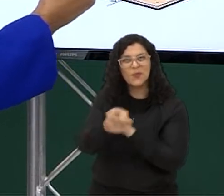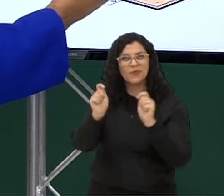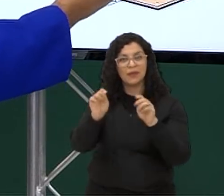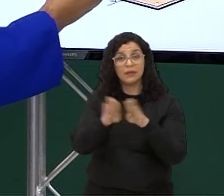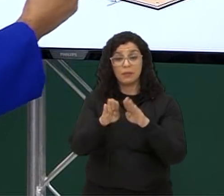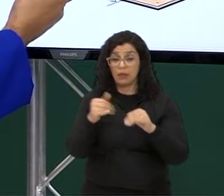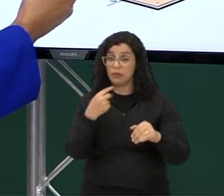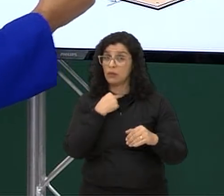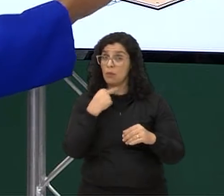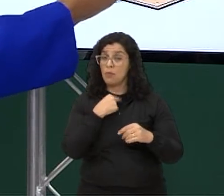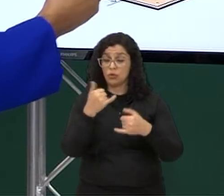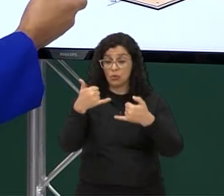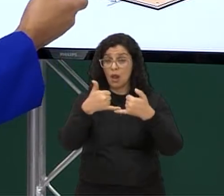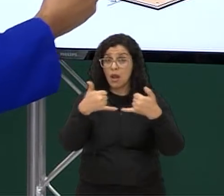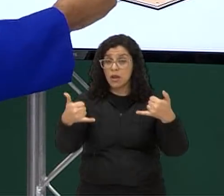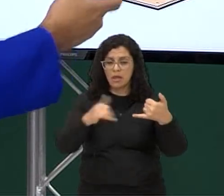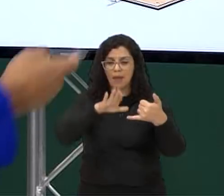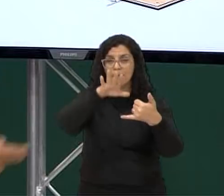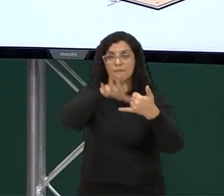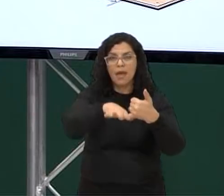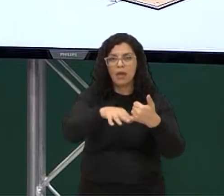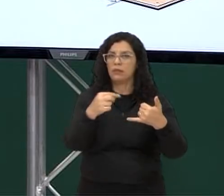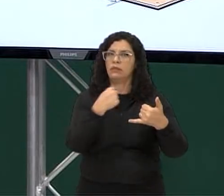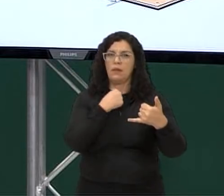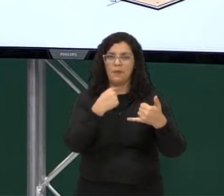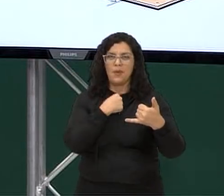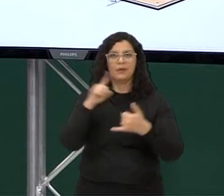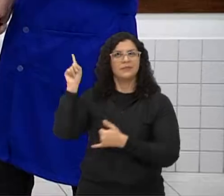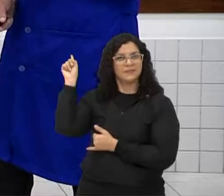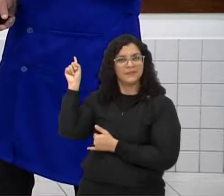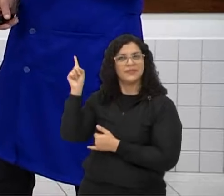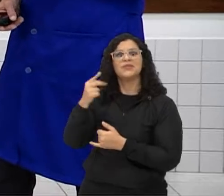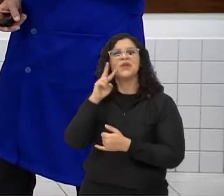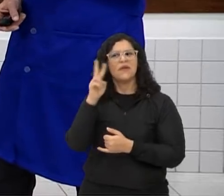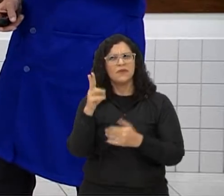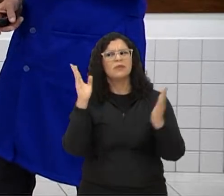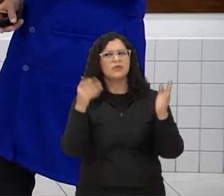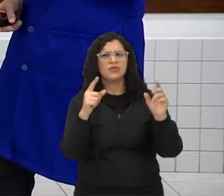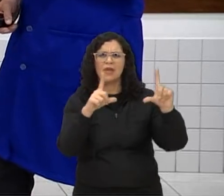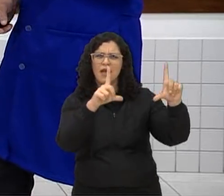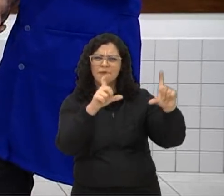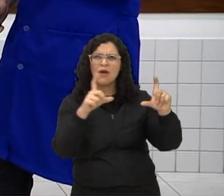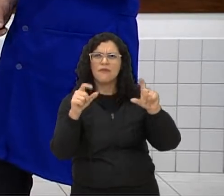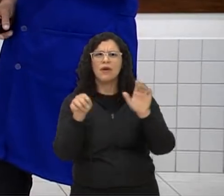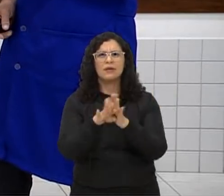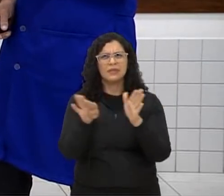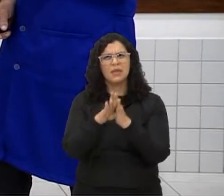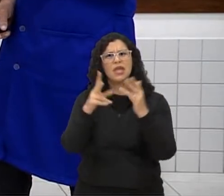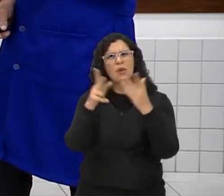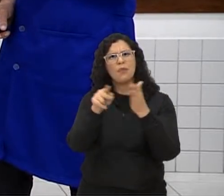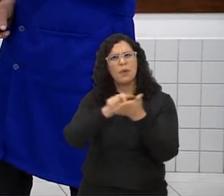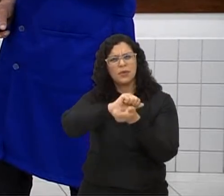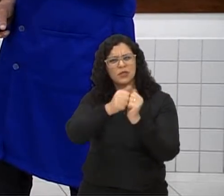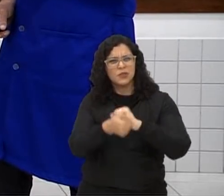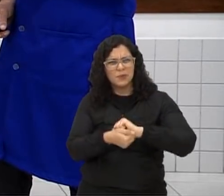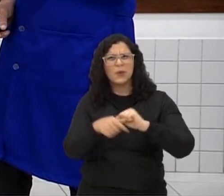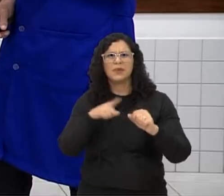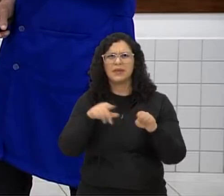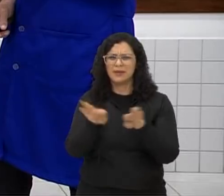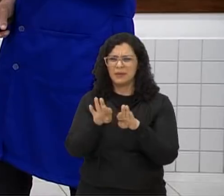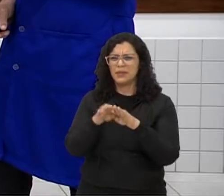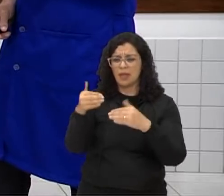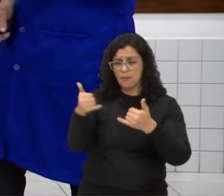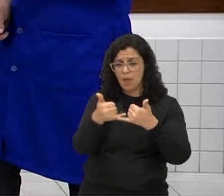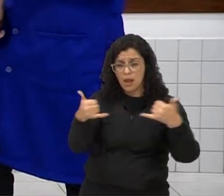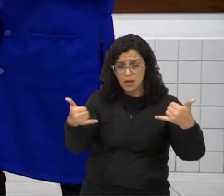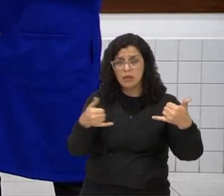não pode ultrapassar essa linha aqui. É o que nós tínhamos visto lá nos outros, no atletismo, que acontece bastante isso, né? Tem a área de delimitação,